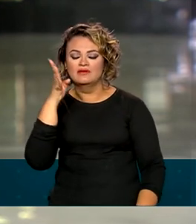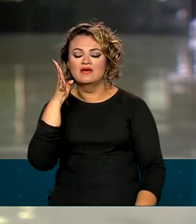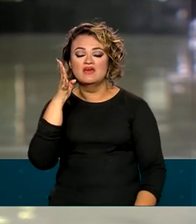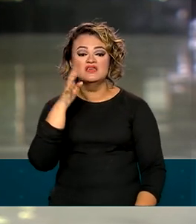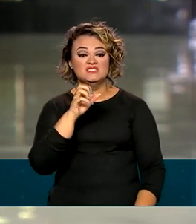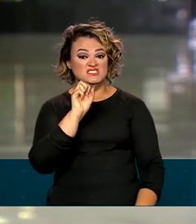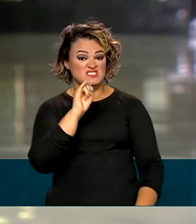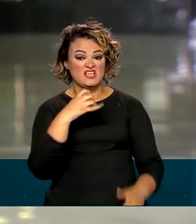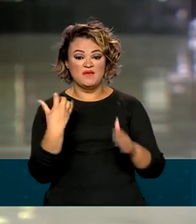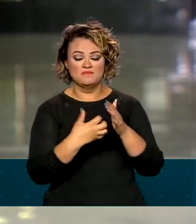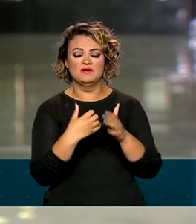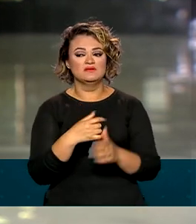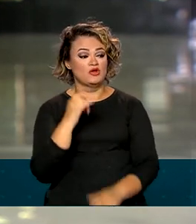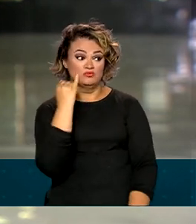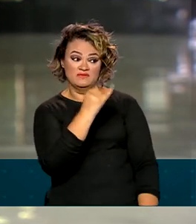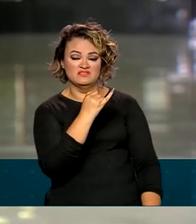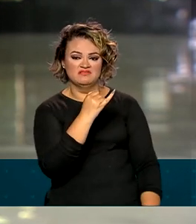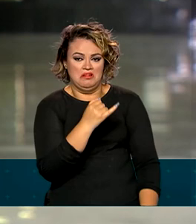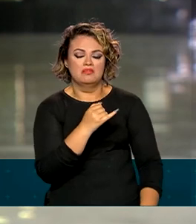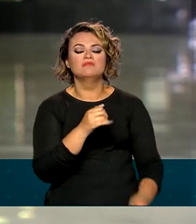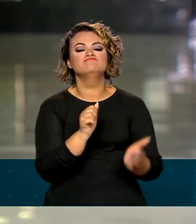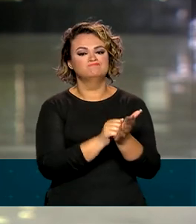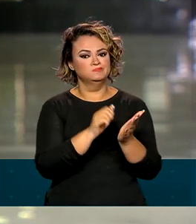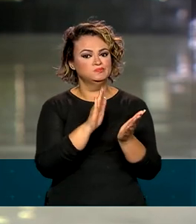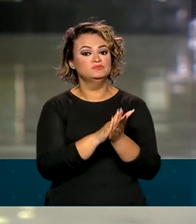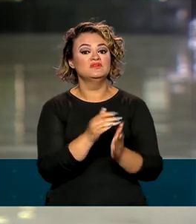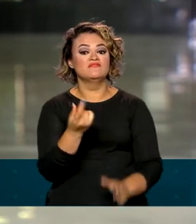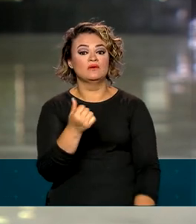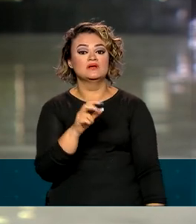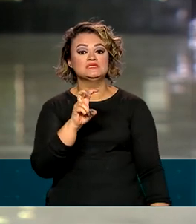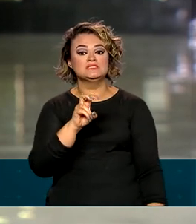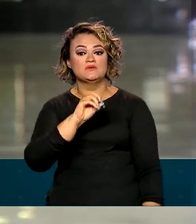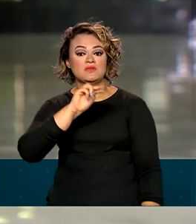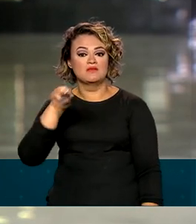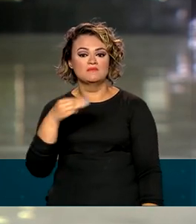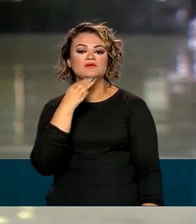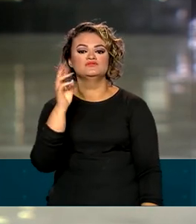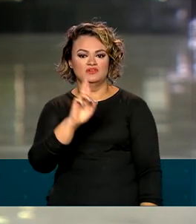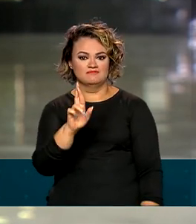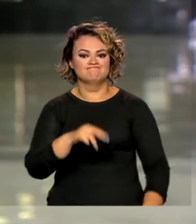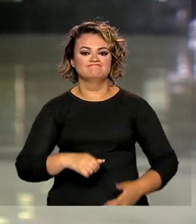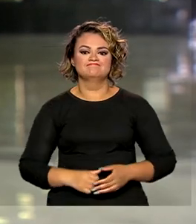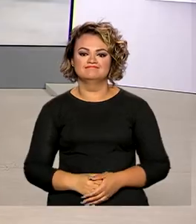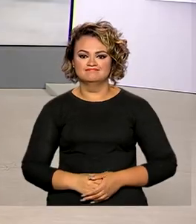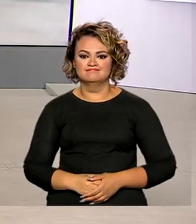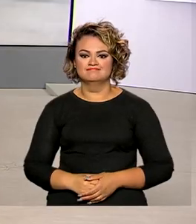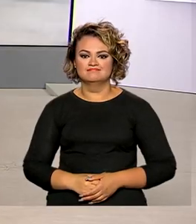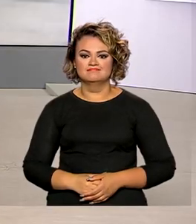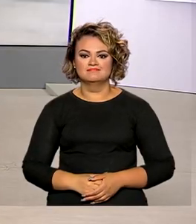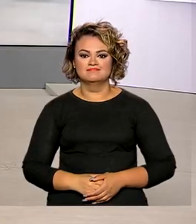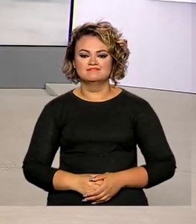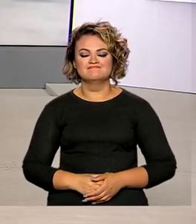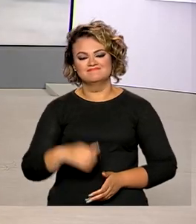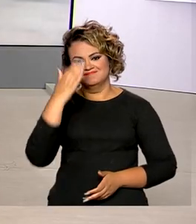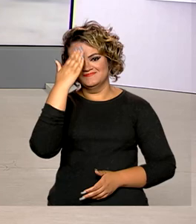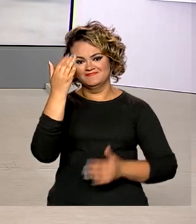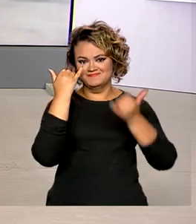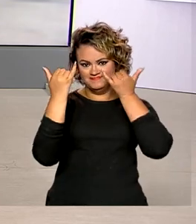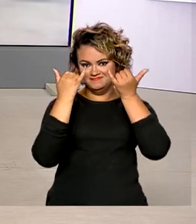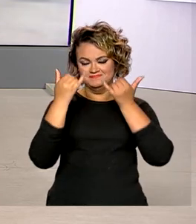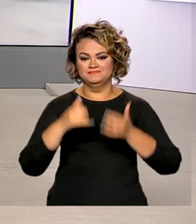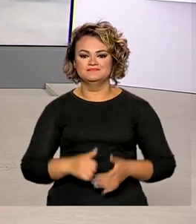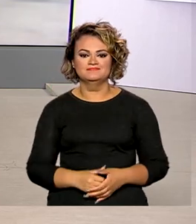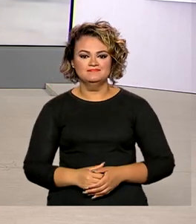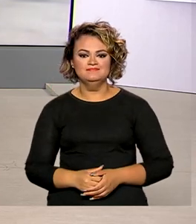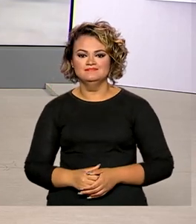que descumprirem as normas podem ser multadas em até 50 milhões de reais Mara eu volto com você obrigada pelas suas